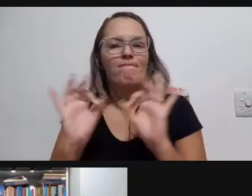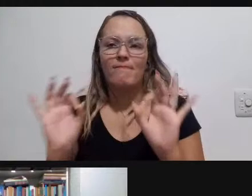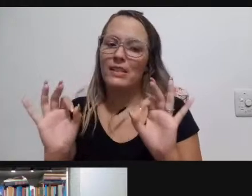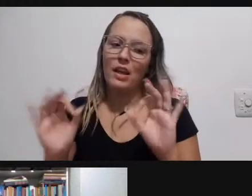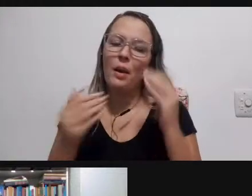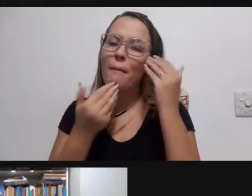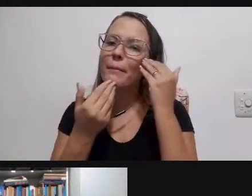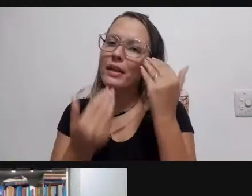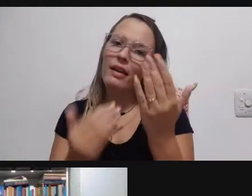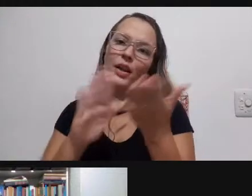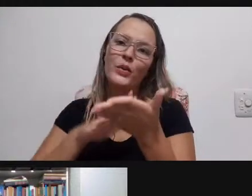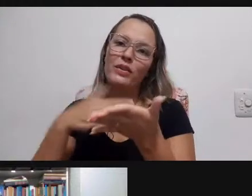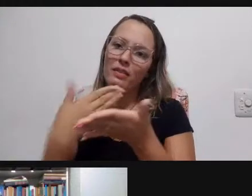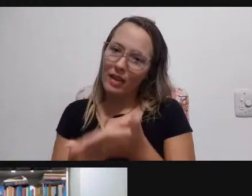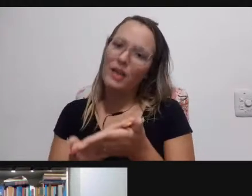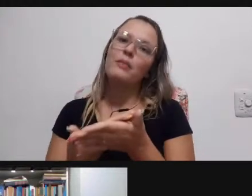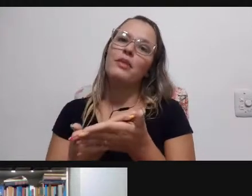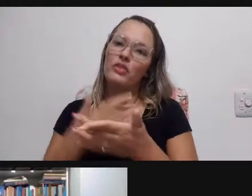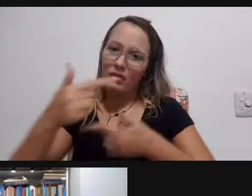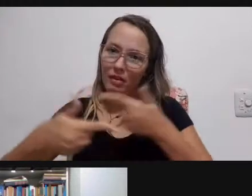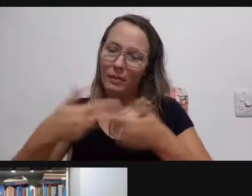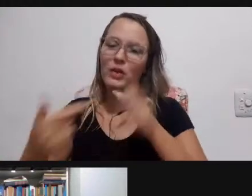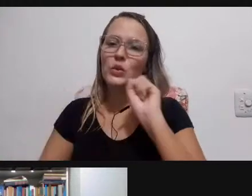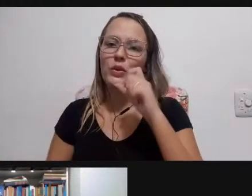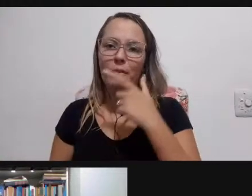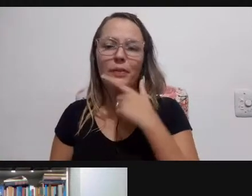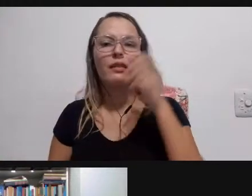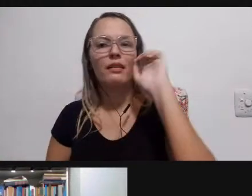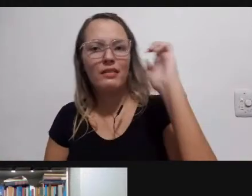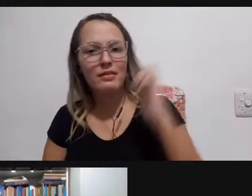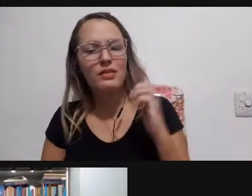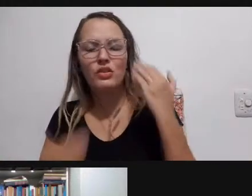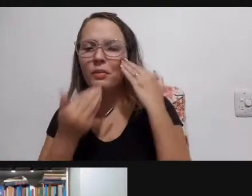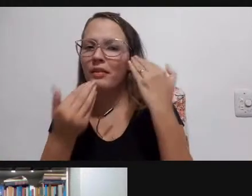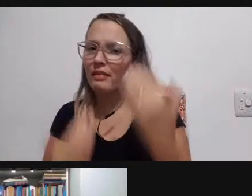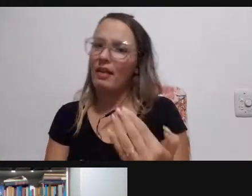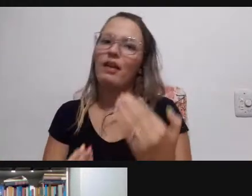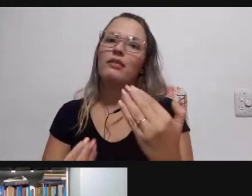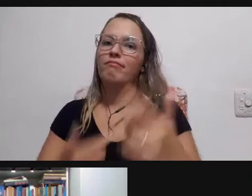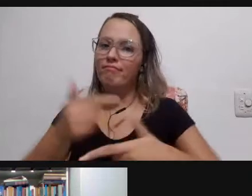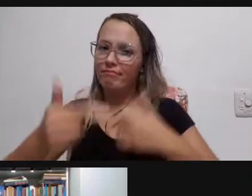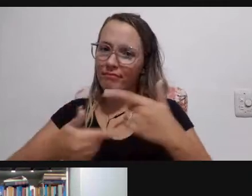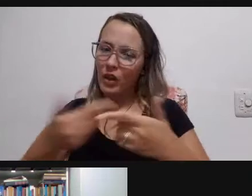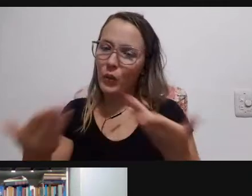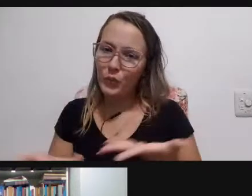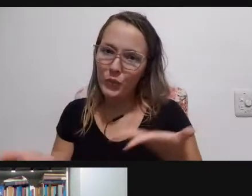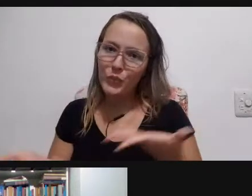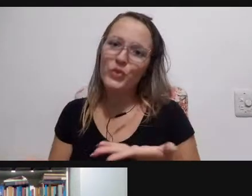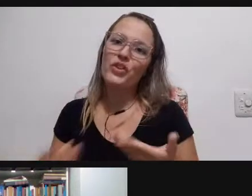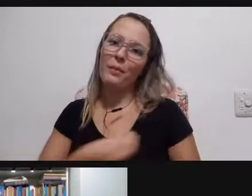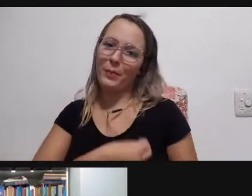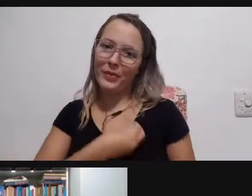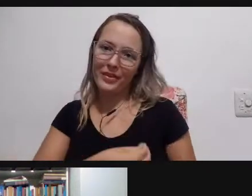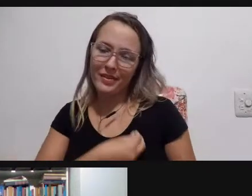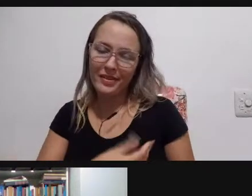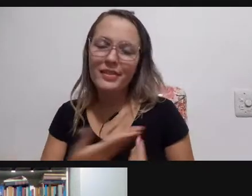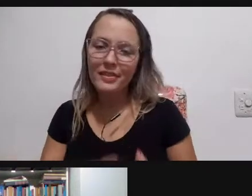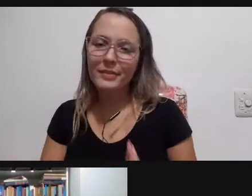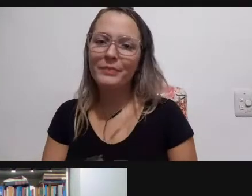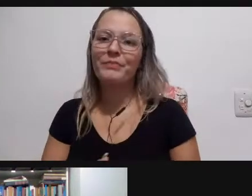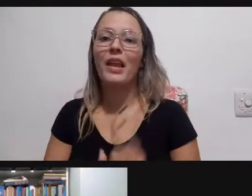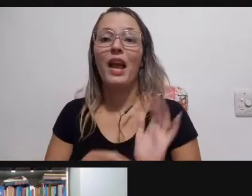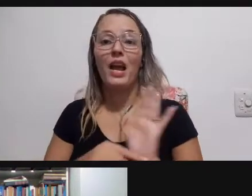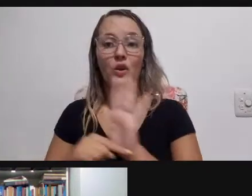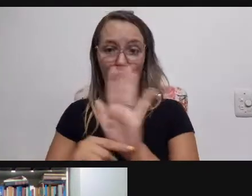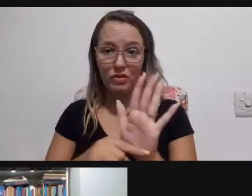Obrigada às intérpretes, né, a Sulamita e Elisângela, obrigada por estarem aqui e ajudarem,